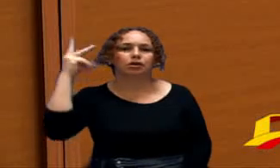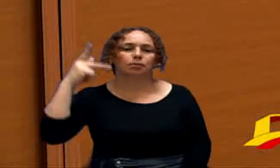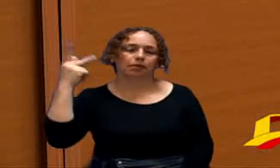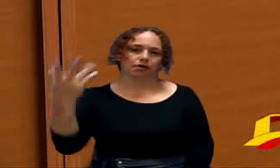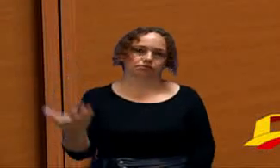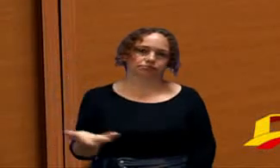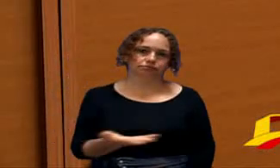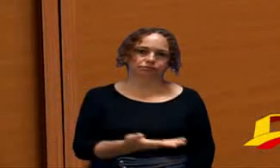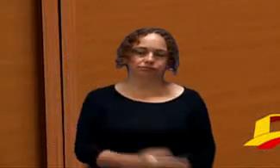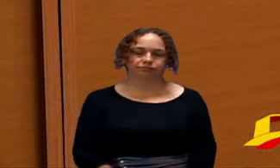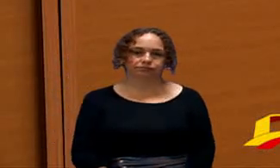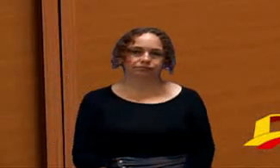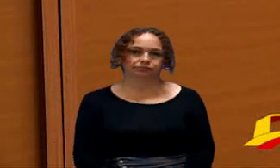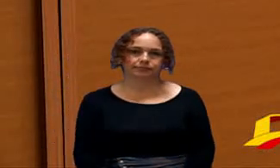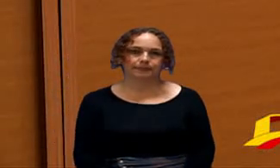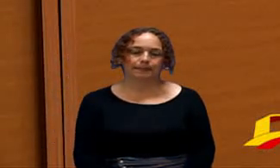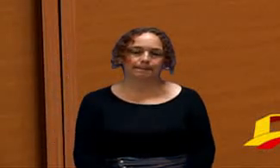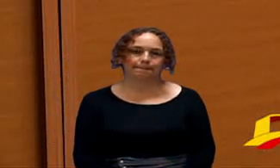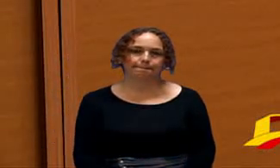Ó, Faustão.